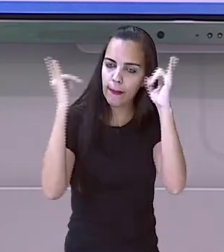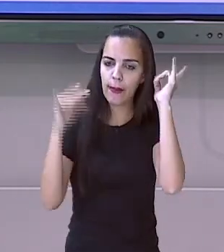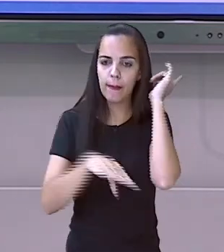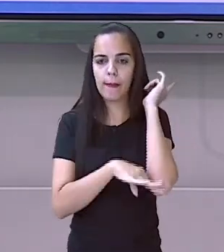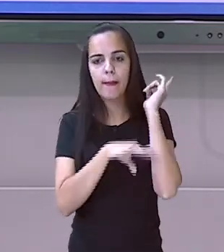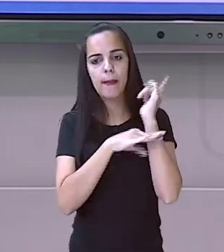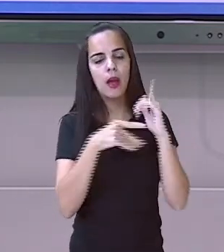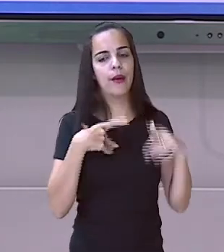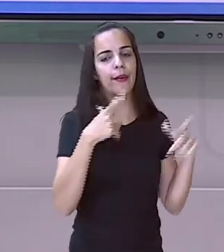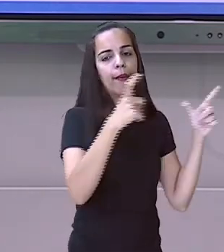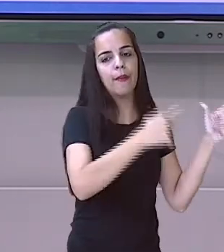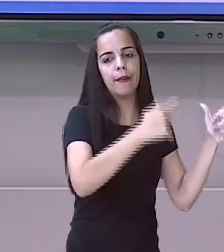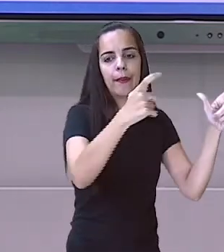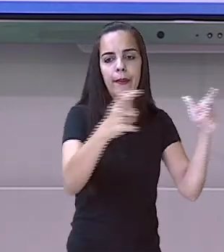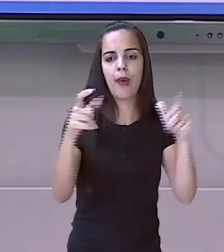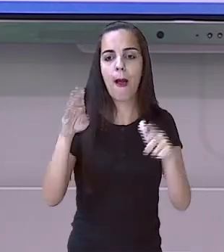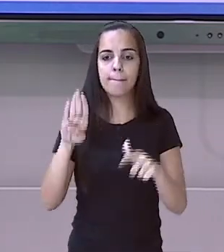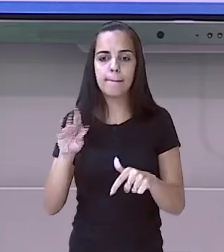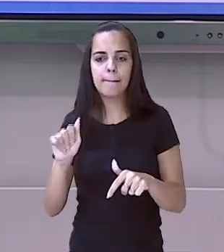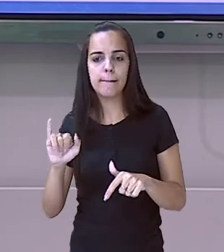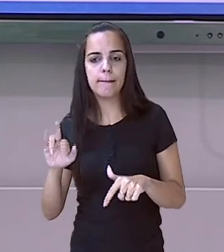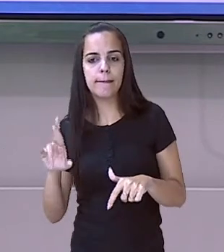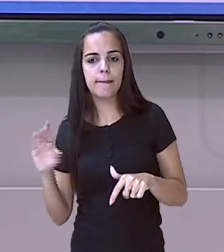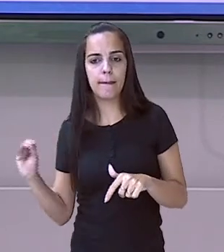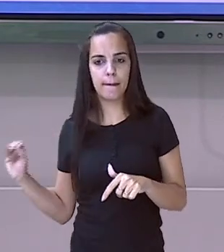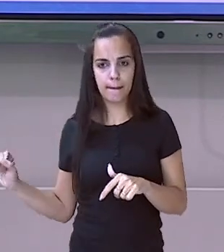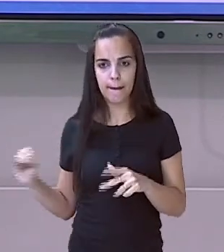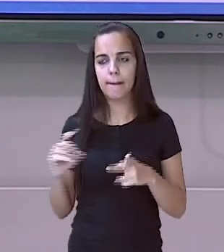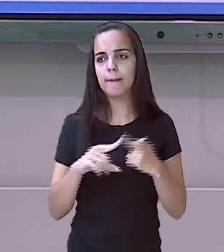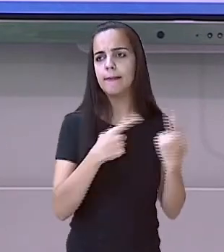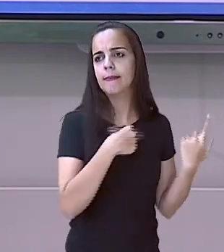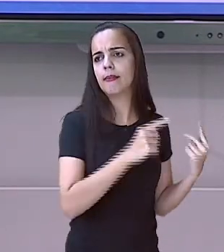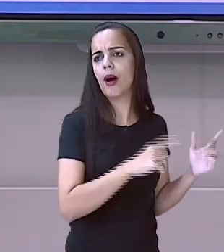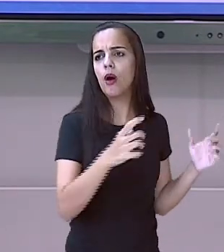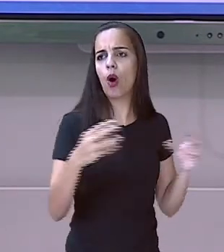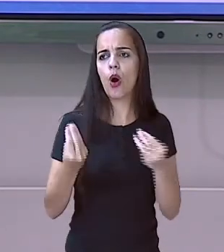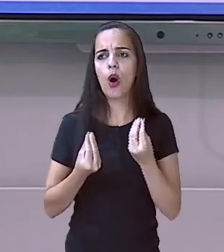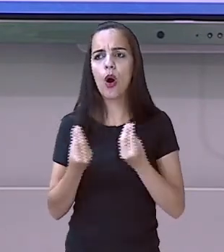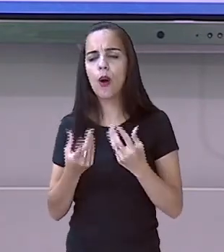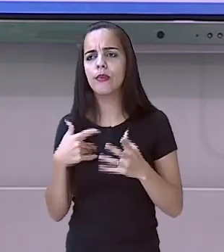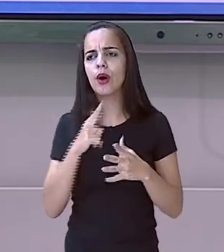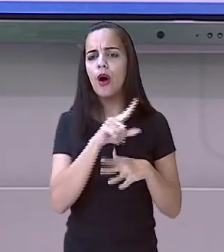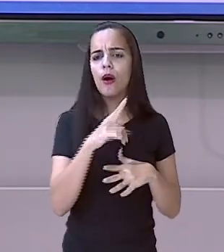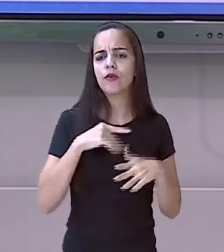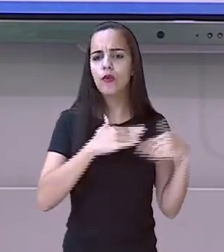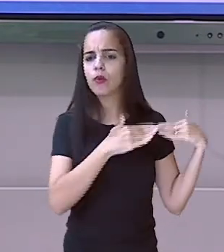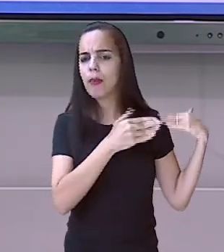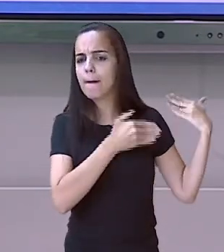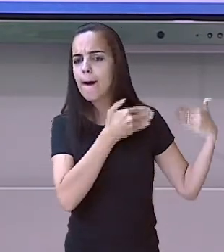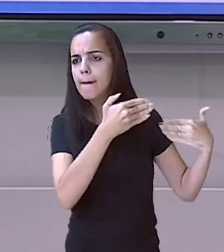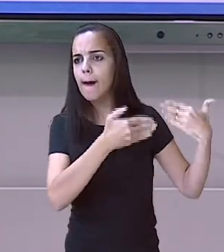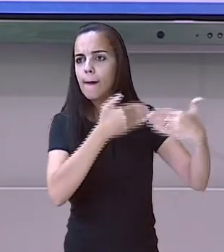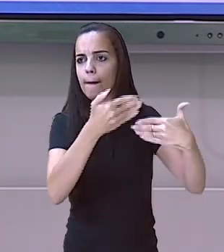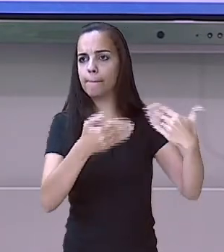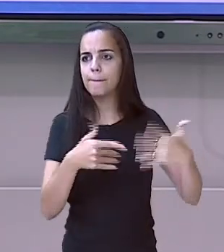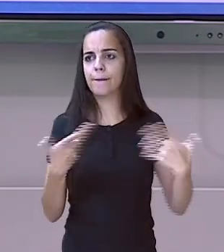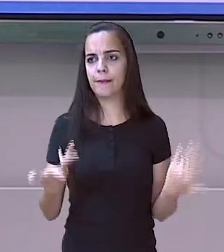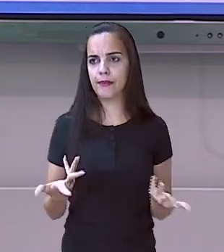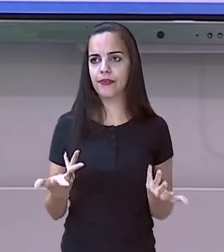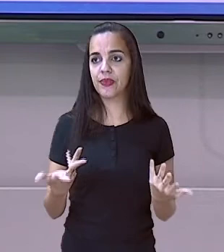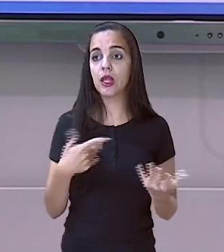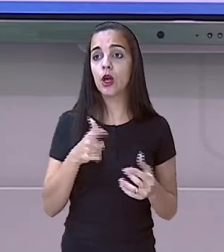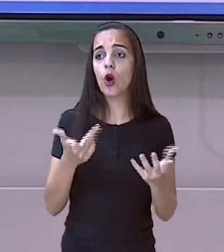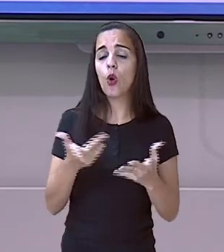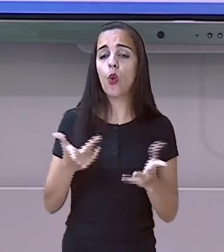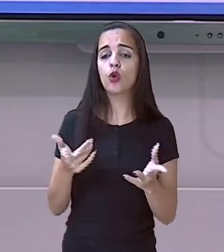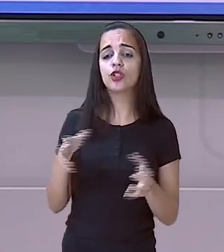bairros, então essa paisagem também foi mudando de acordo com o tempo. Essa paisagem ela é chamada de